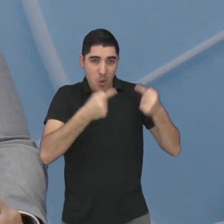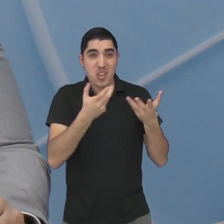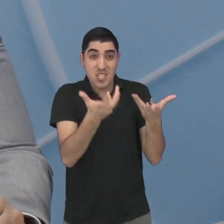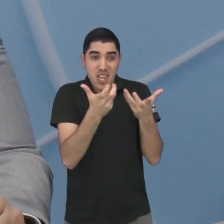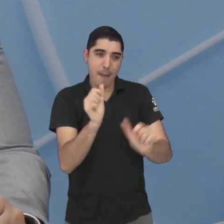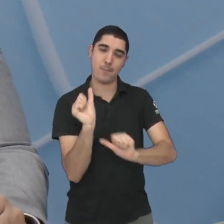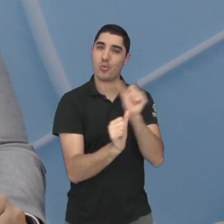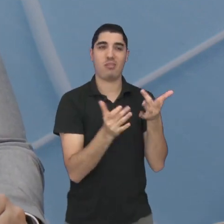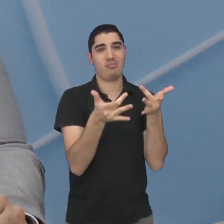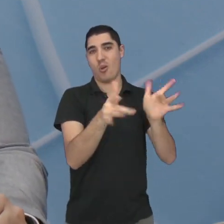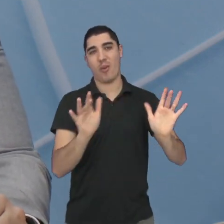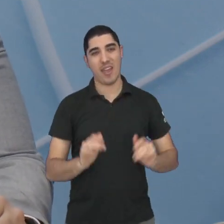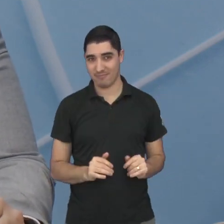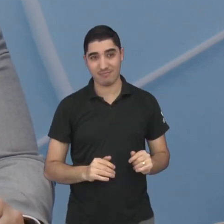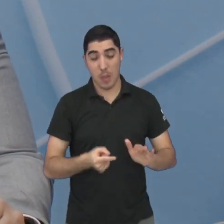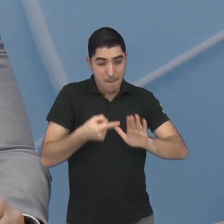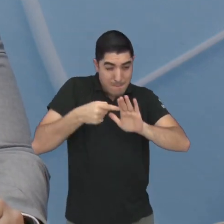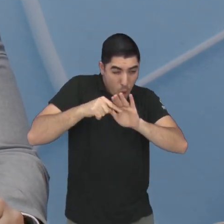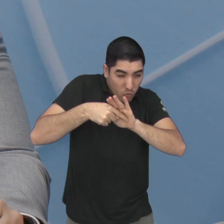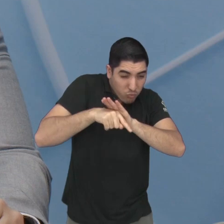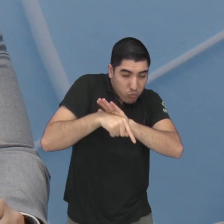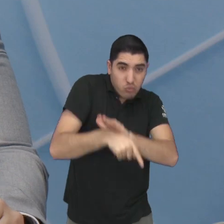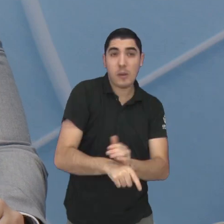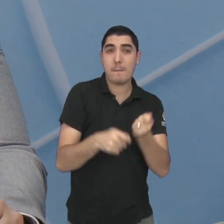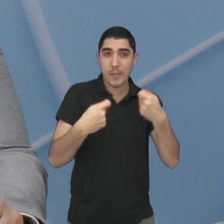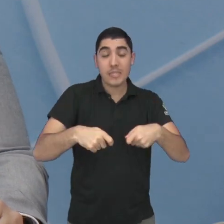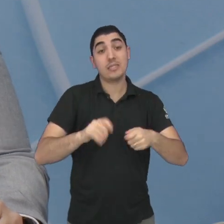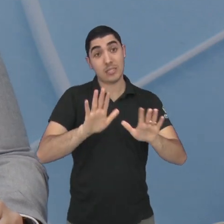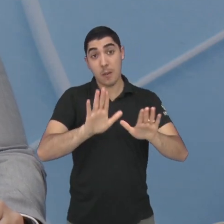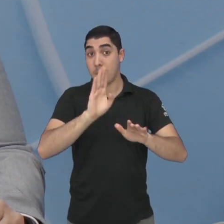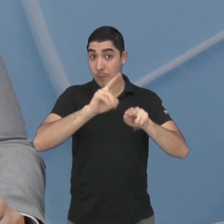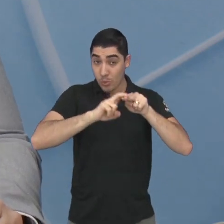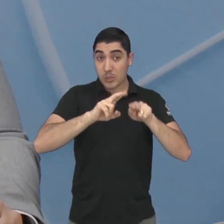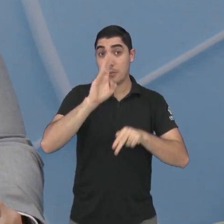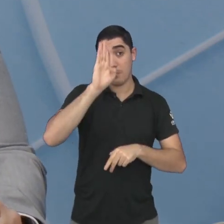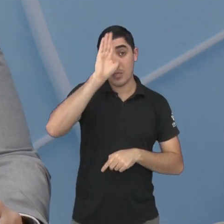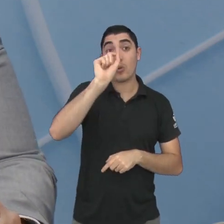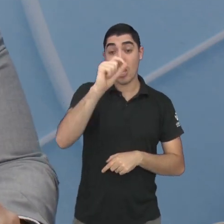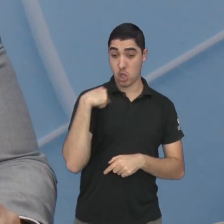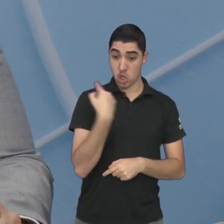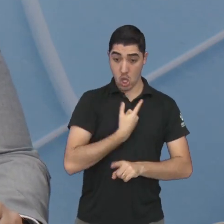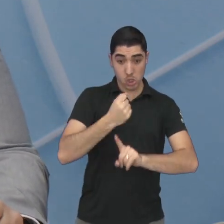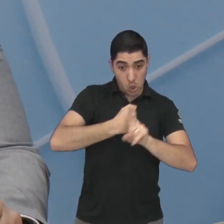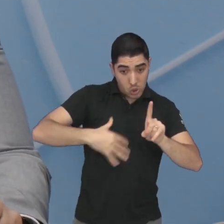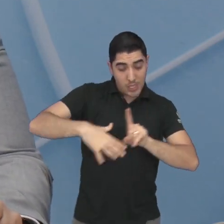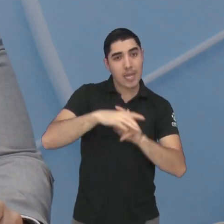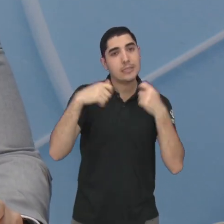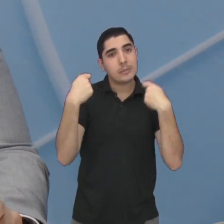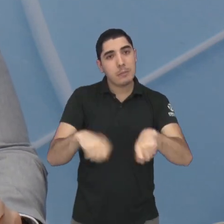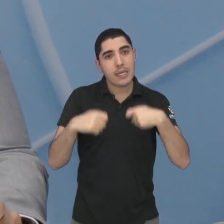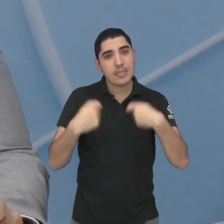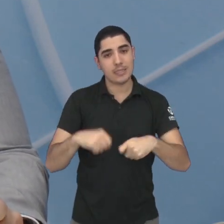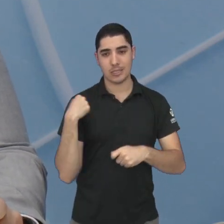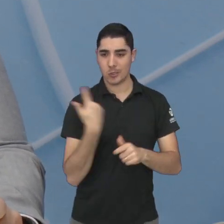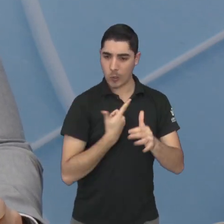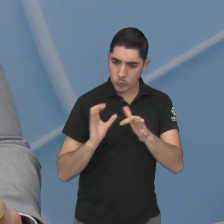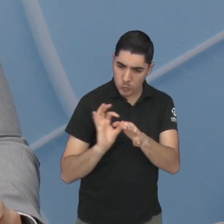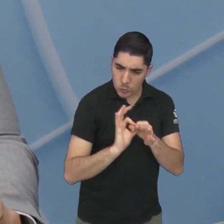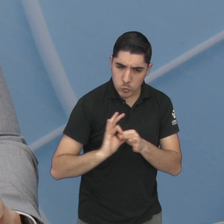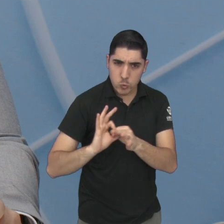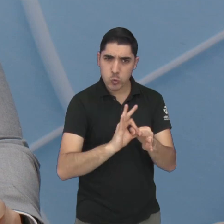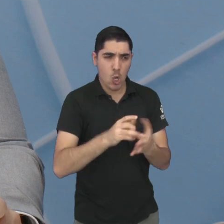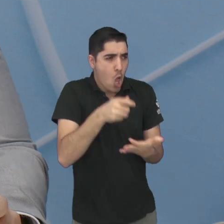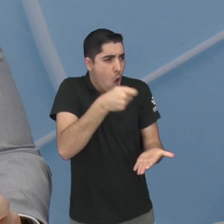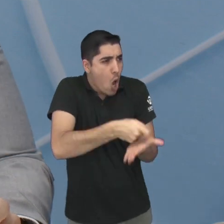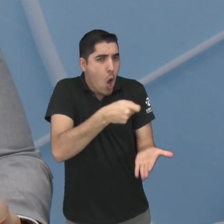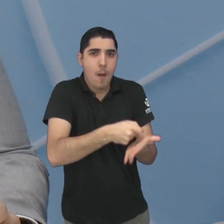é por isso que eu acho que é fundamental que nós, como sociedade civil organizada, façamos a pressão para que